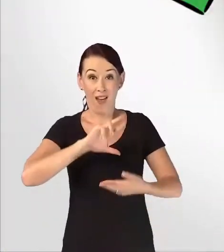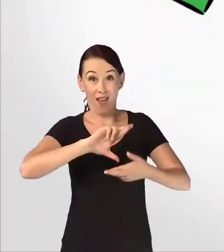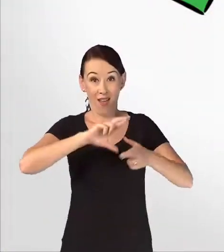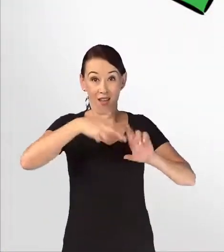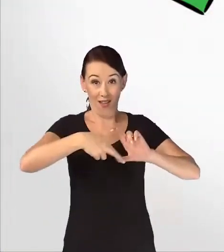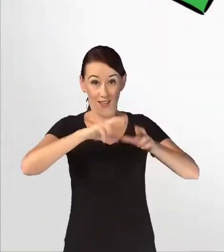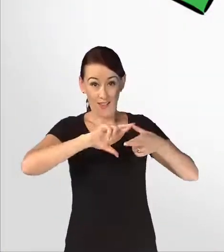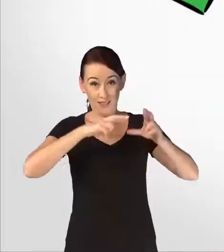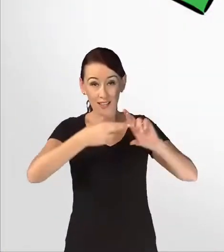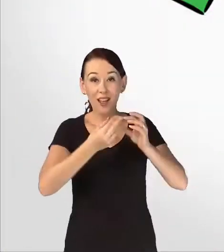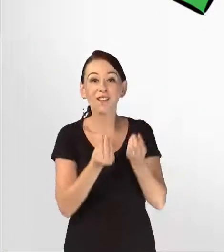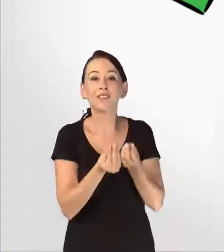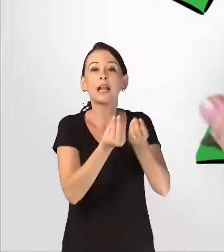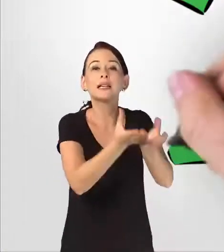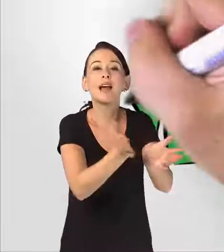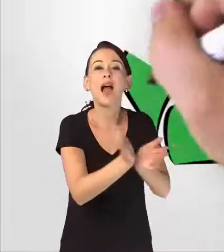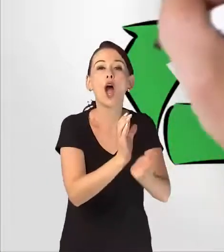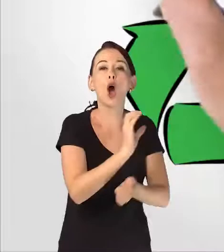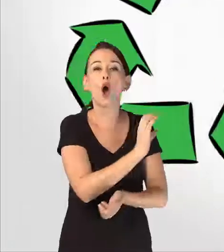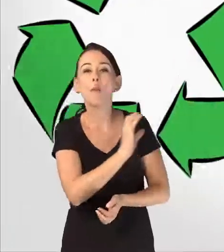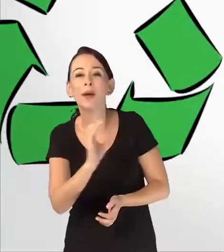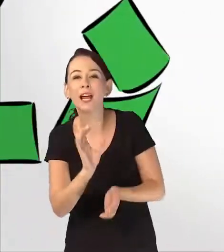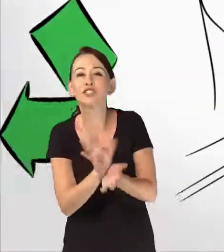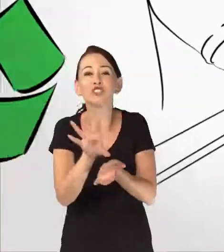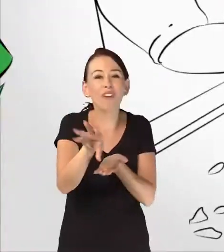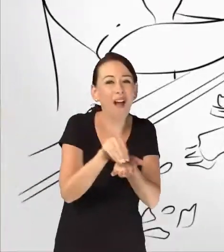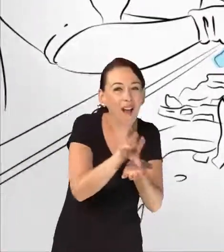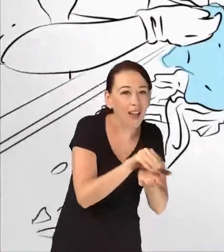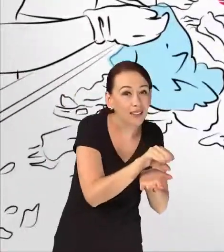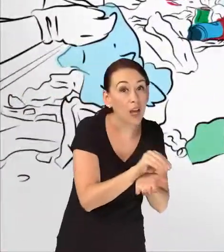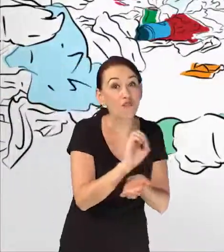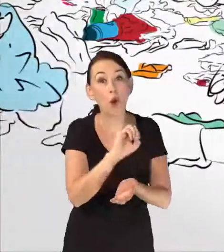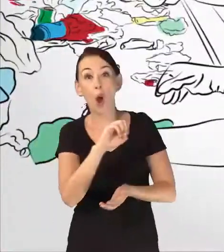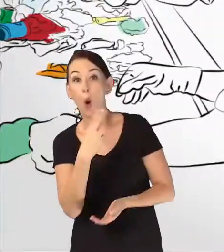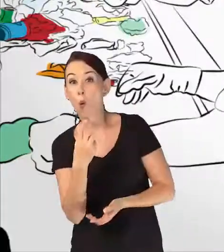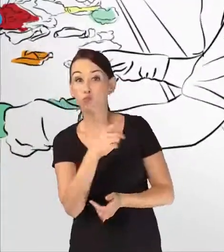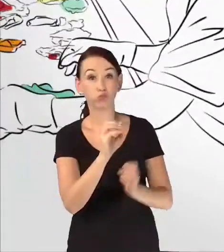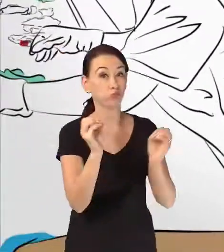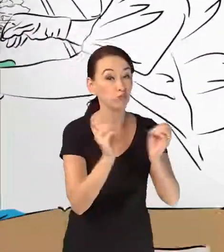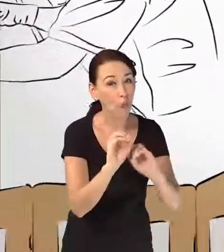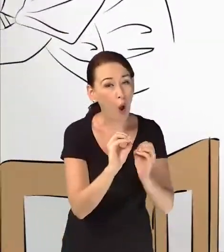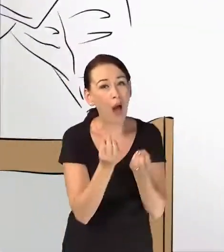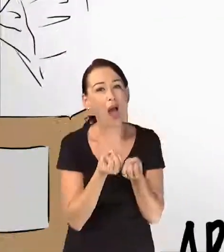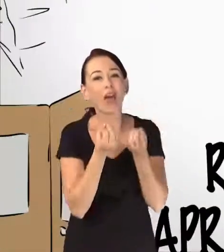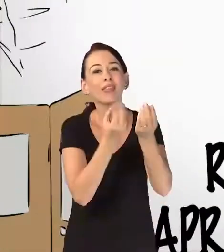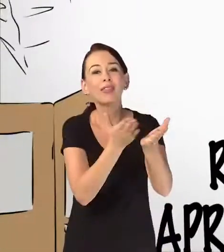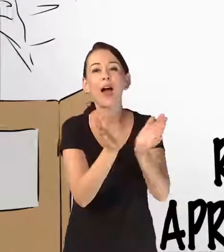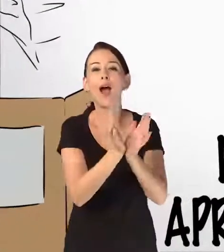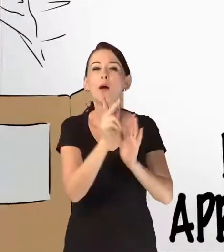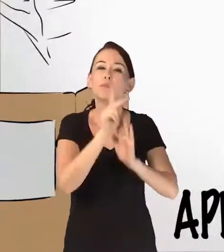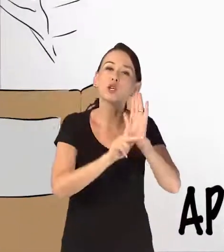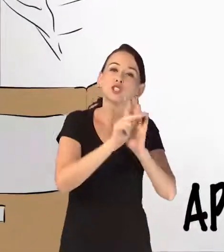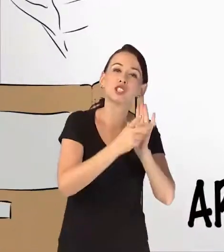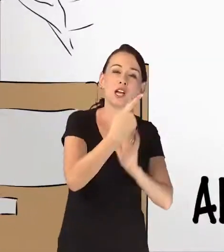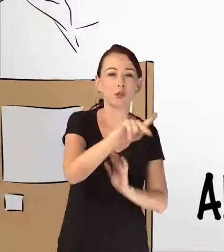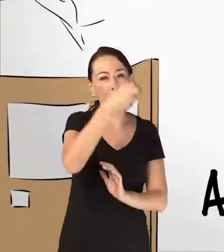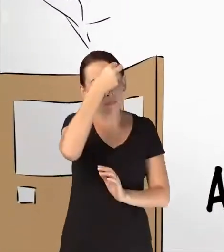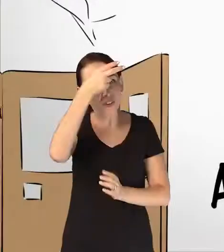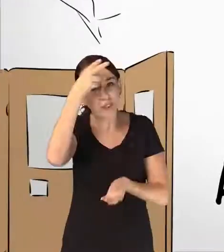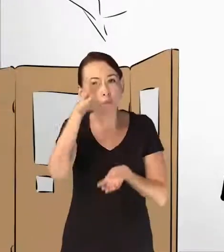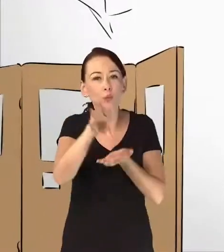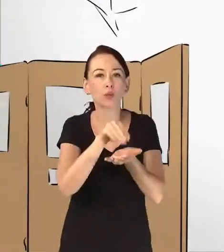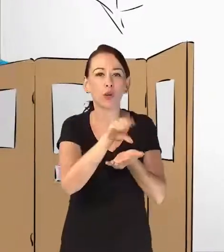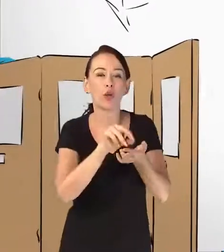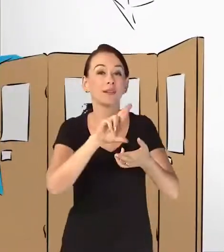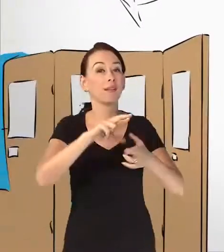Os recicláveis são doados para cooperativas de catadores ou, na inexistência dessas, para programas municipais